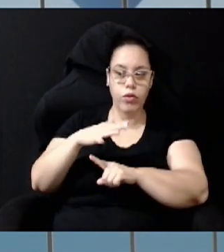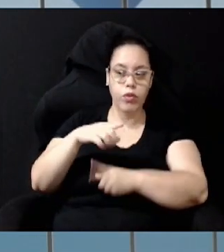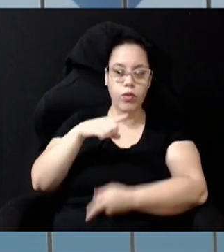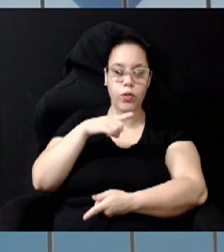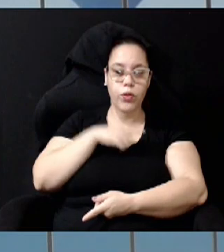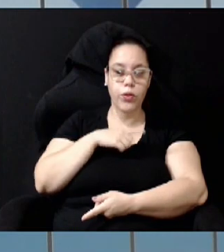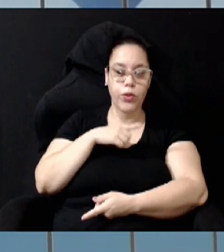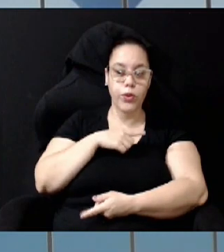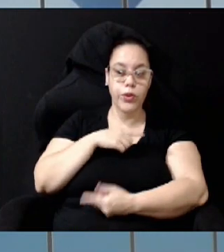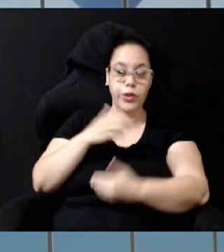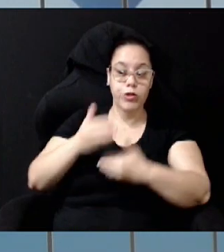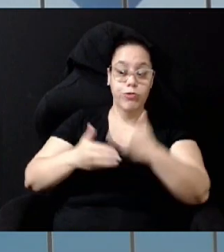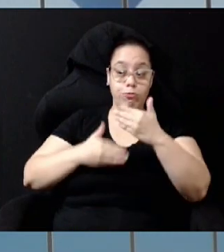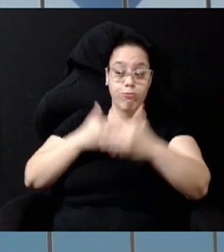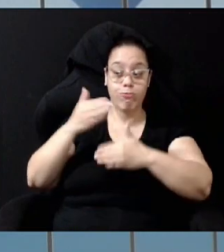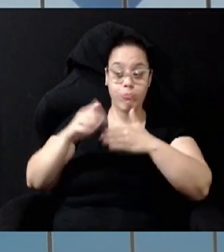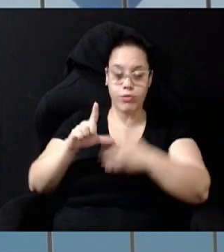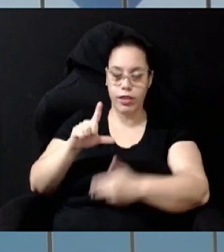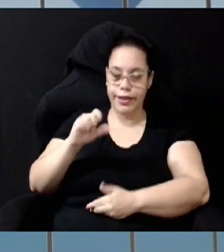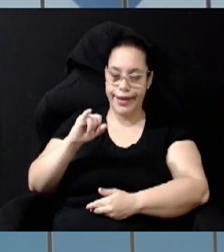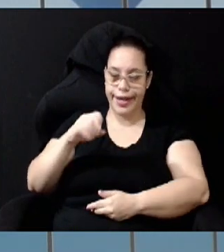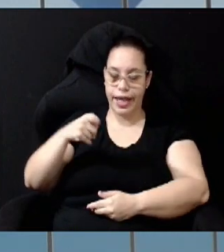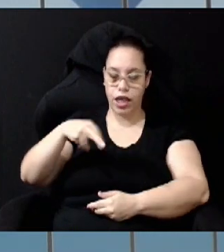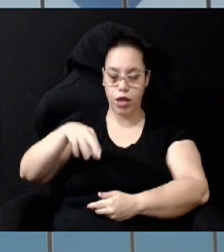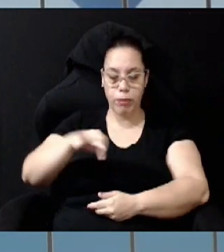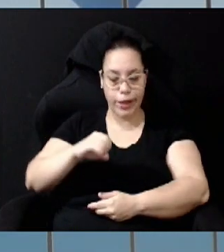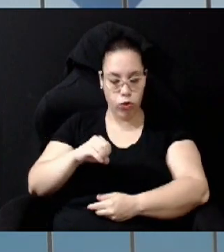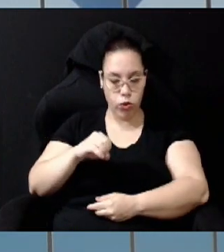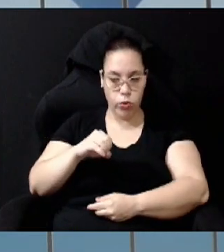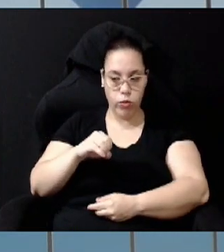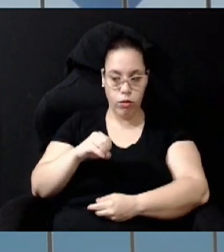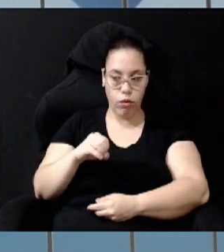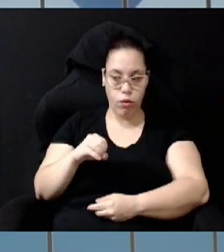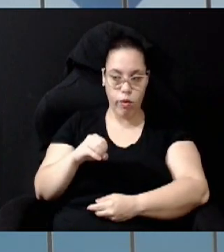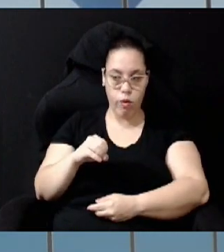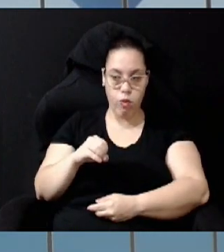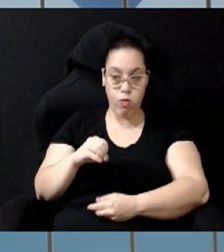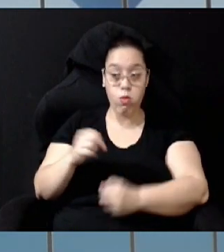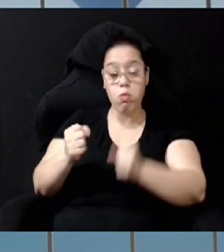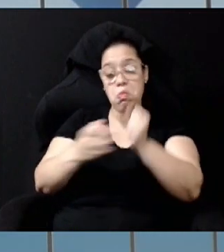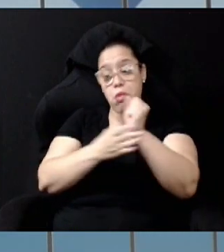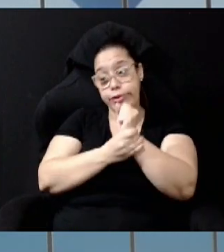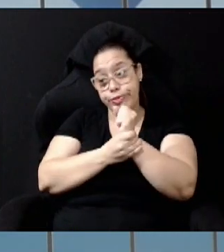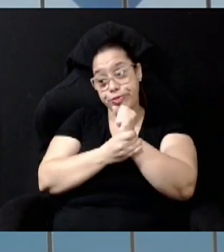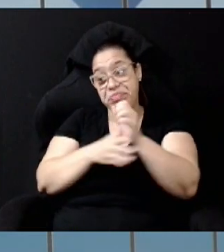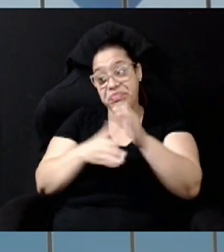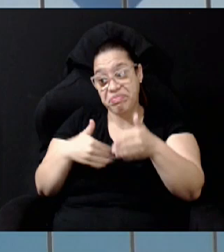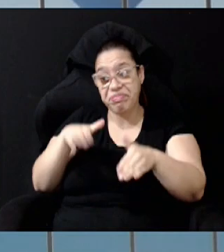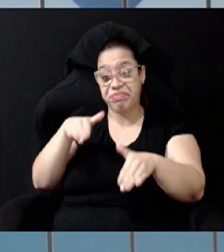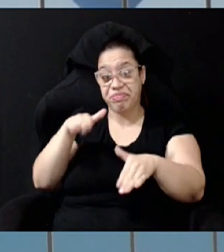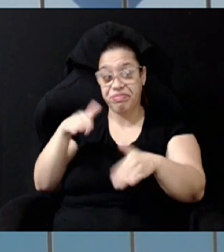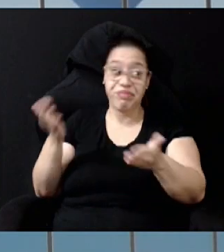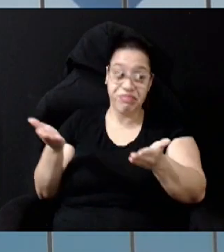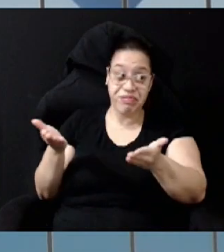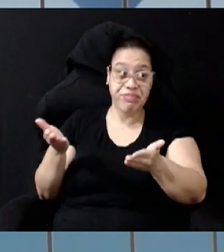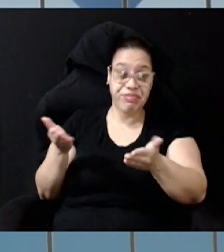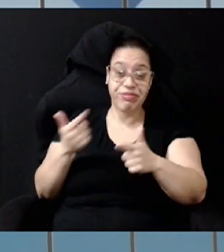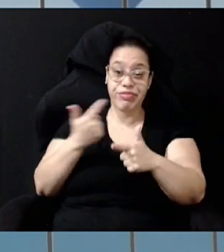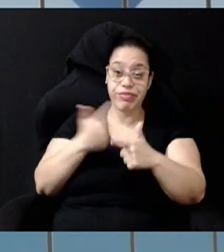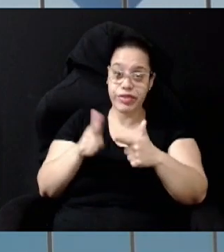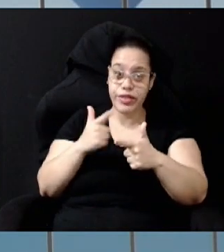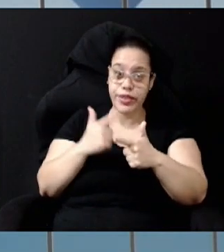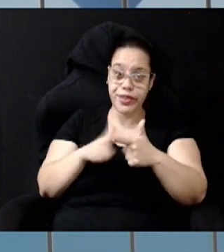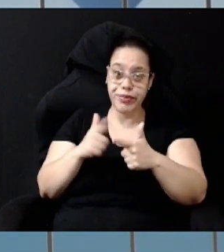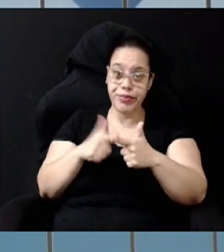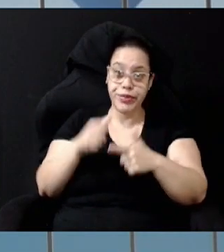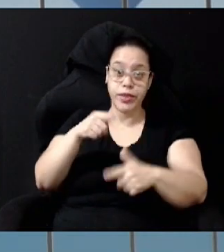de licenciamento, você tem garantias a mais. Então, o problema muito desses empreendimentos é que